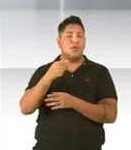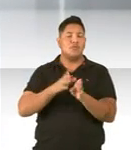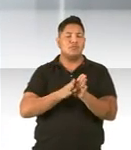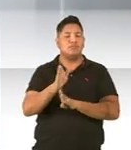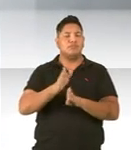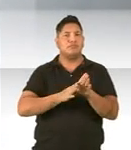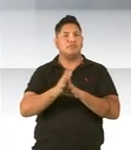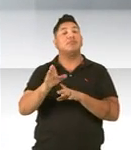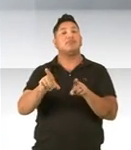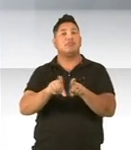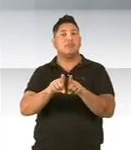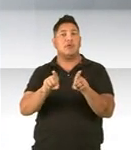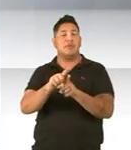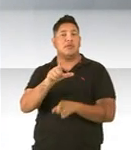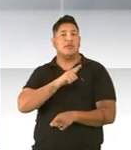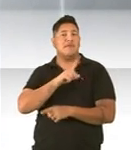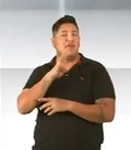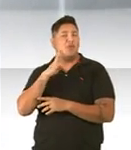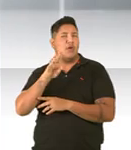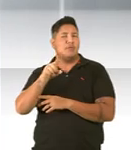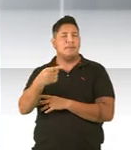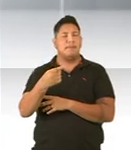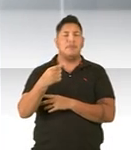13.482 recomendações. Houve também